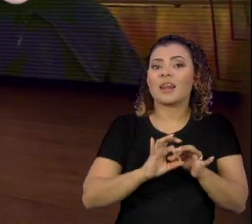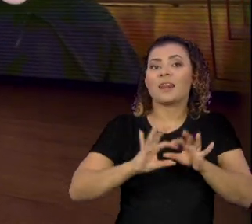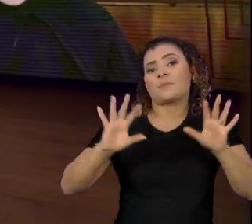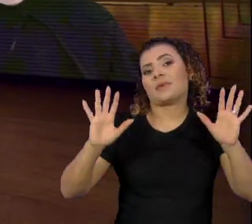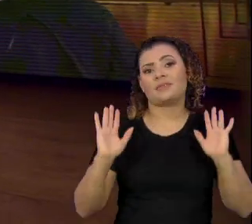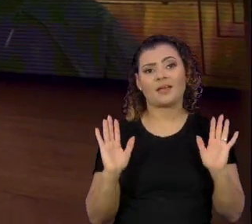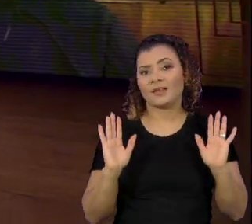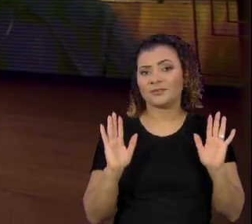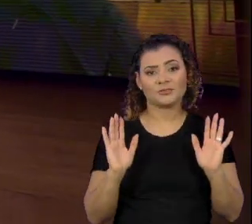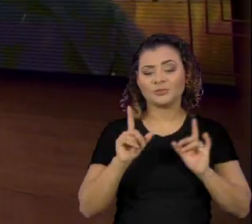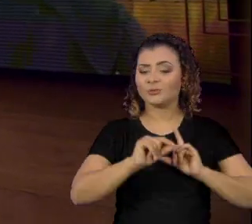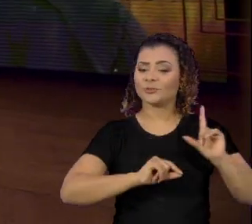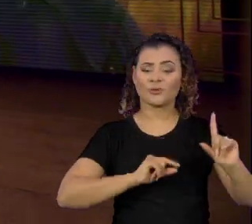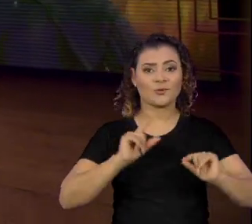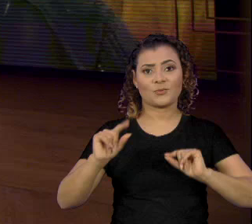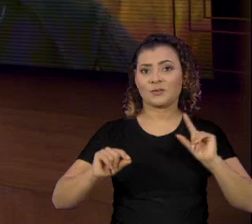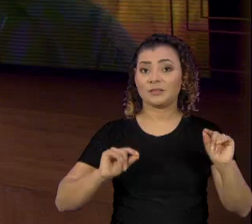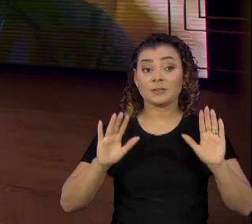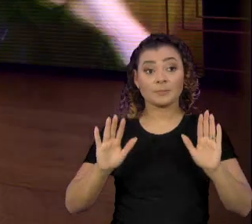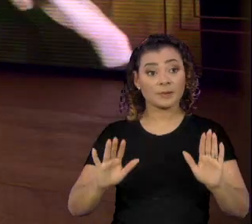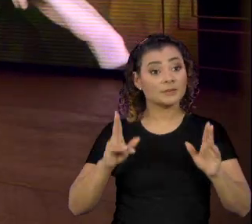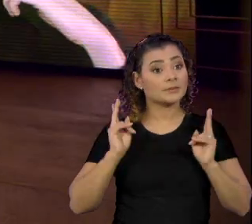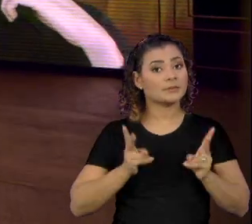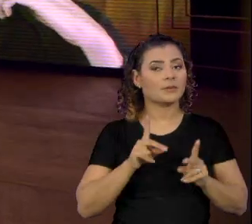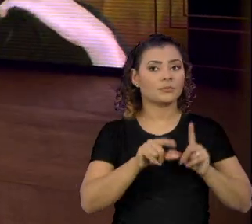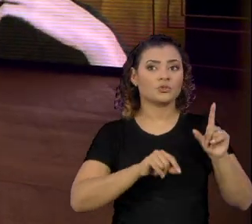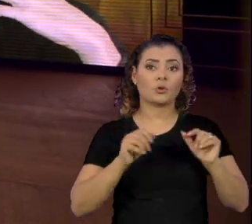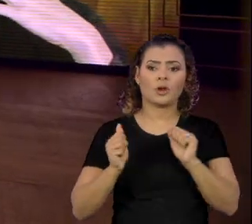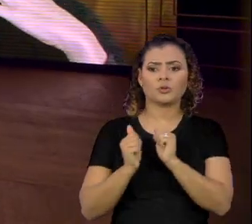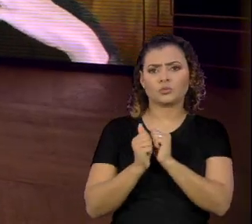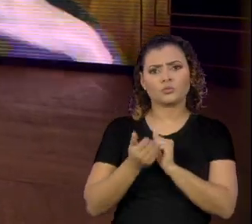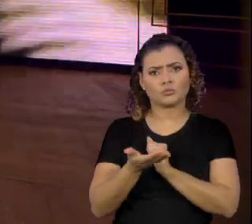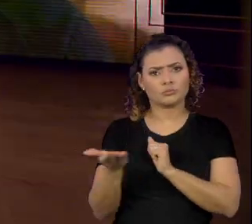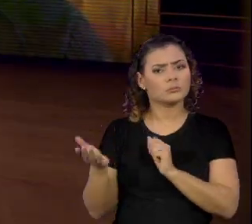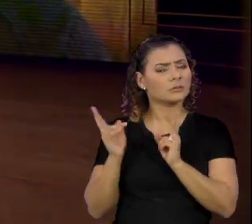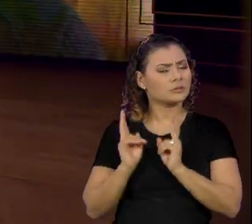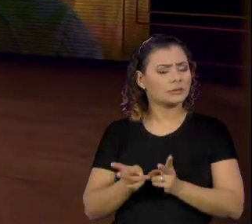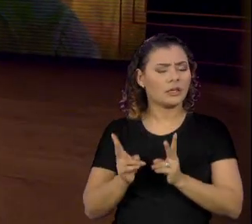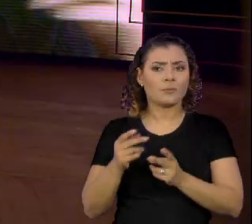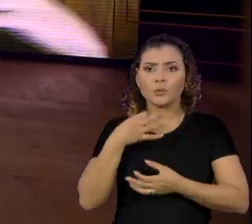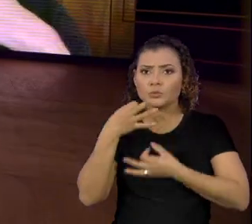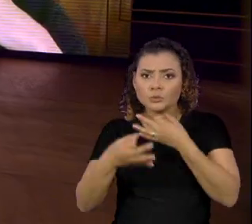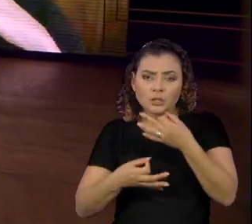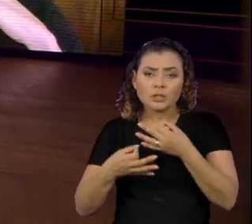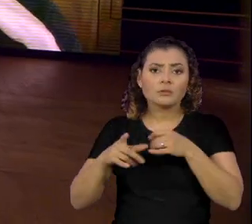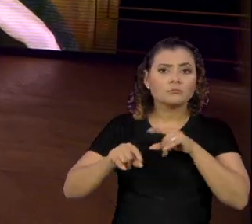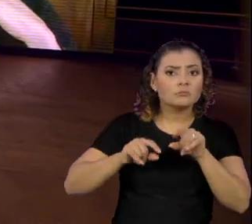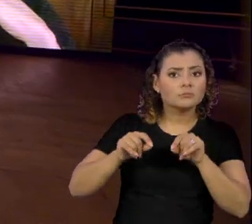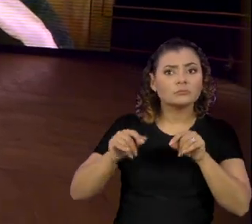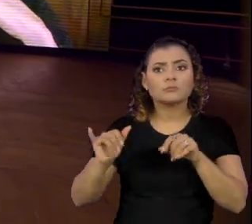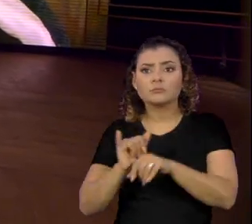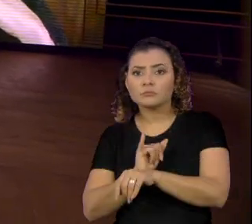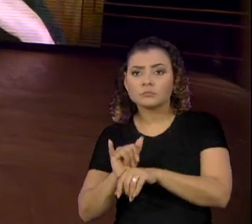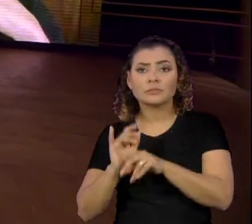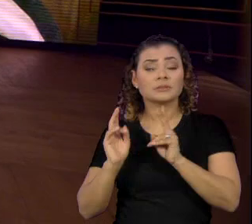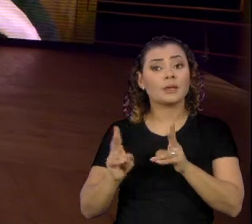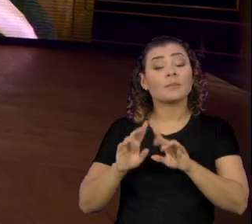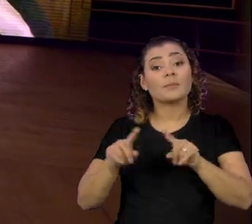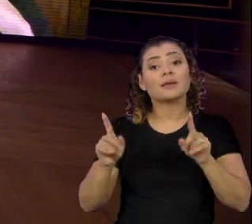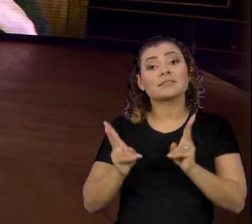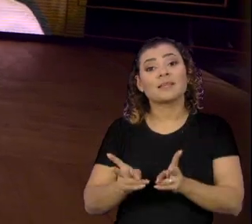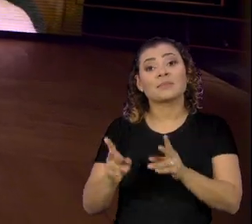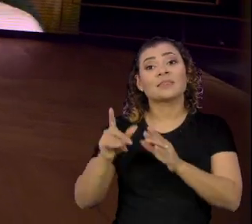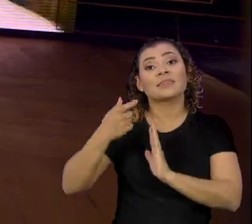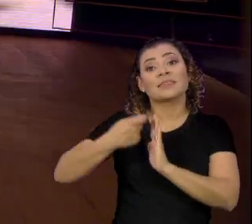assim, nessas escolhas, mas que a gente acaba sempre escolhendo junto, sugerindo, buscando, procurando. Mas sempre são textos